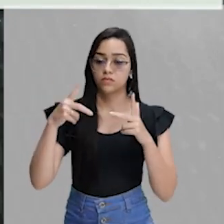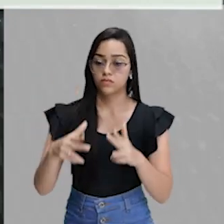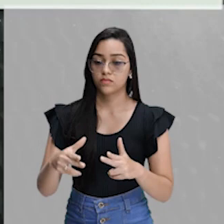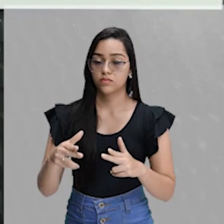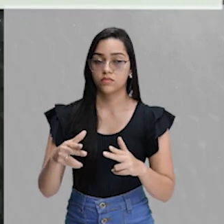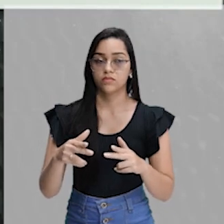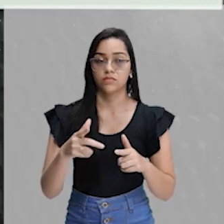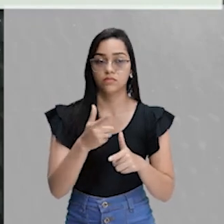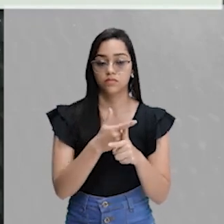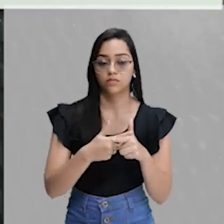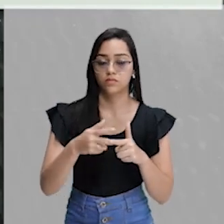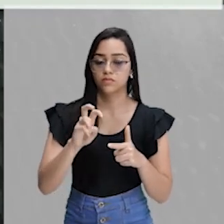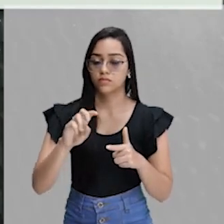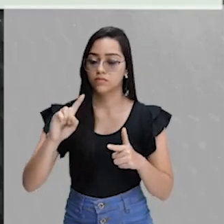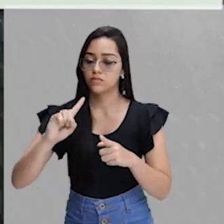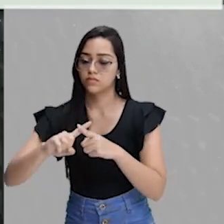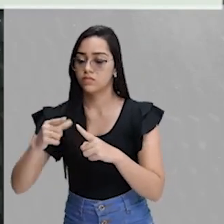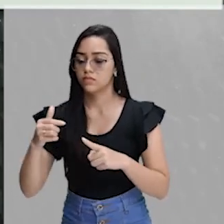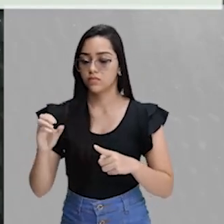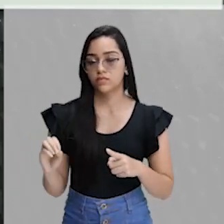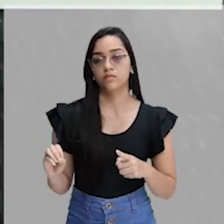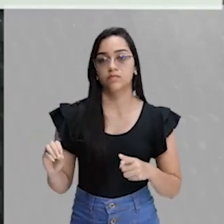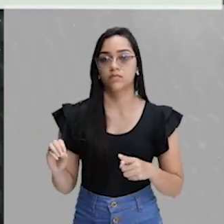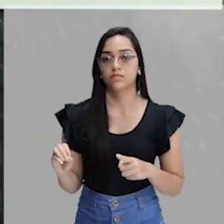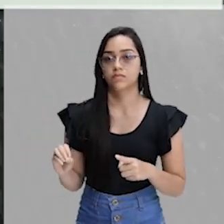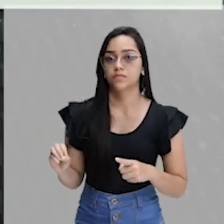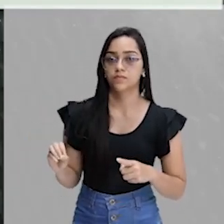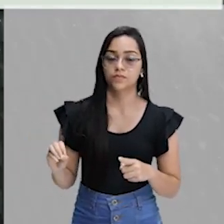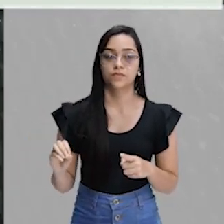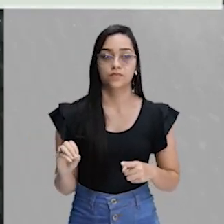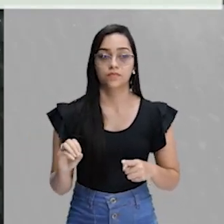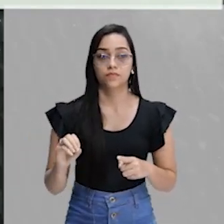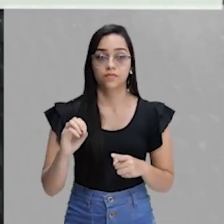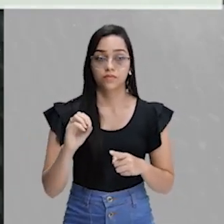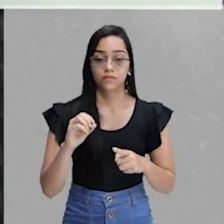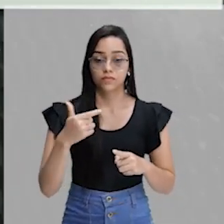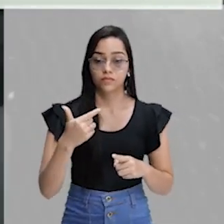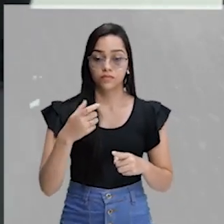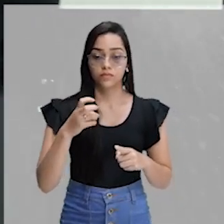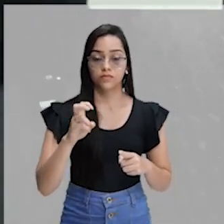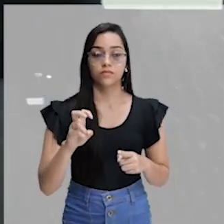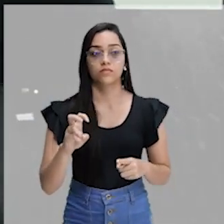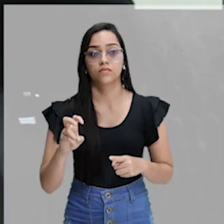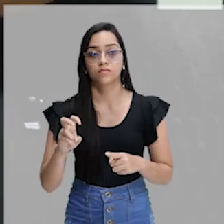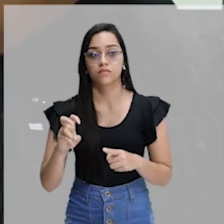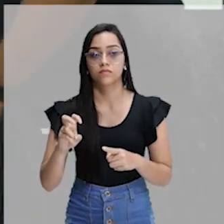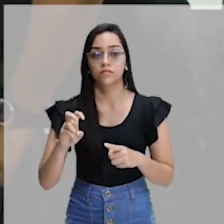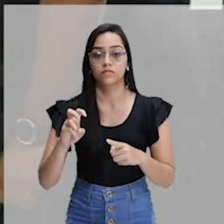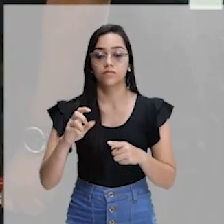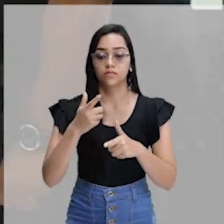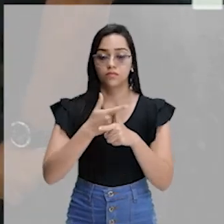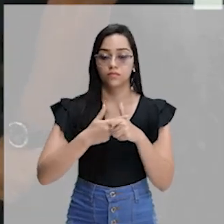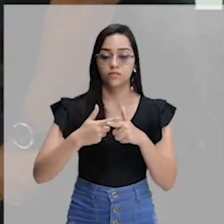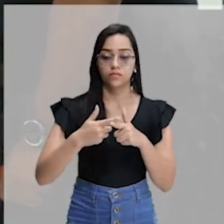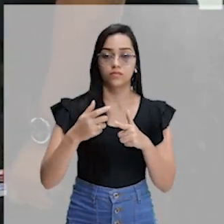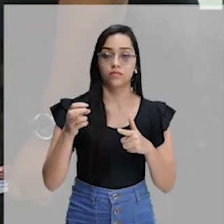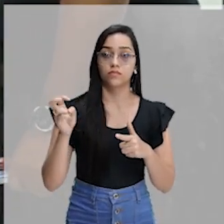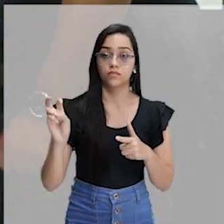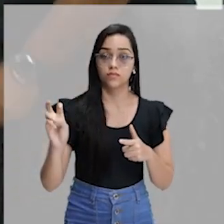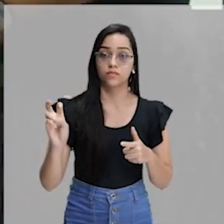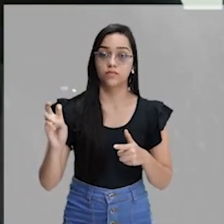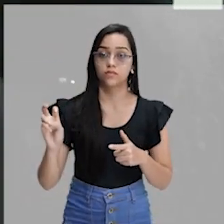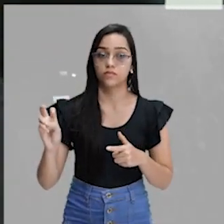5 vezes 10. Ok? 25 dividido por 5,